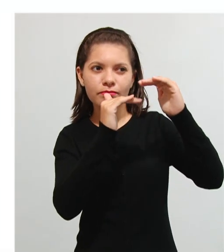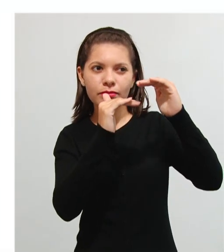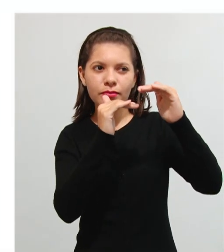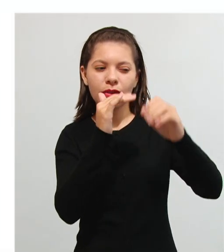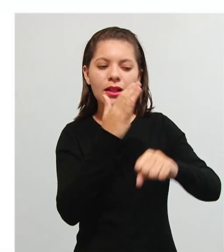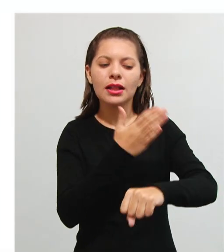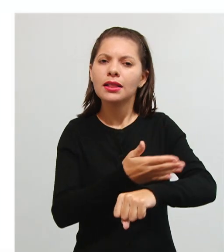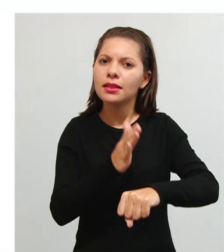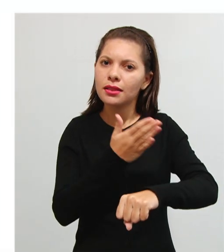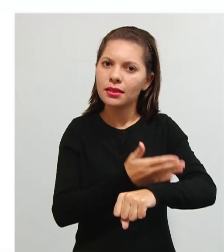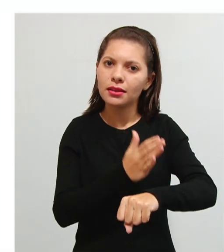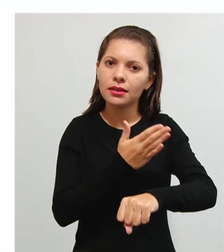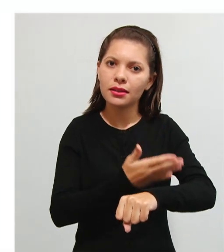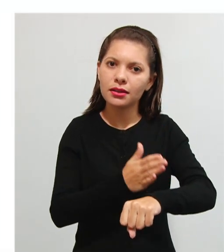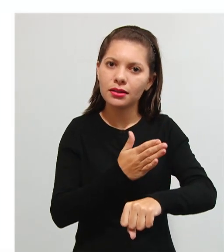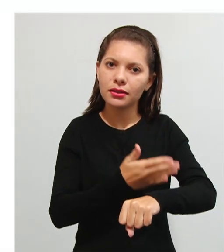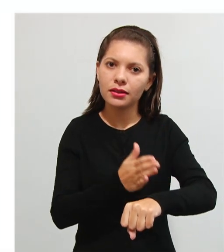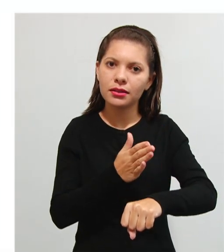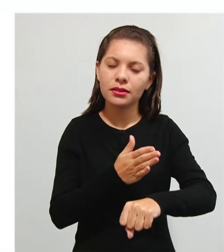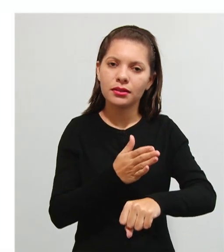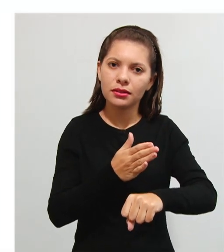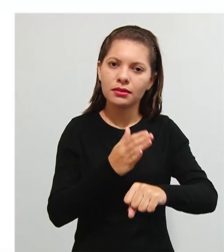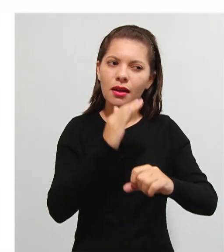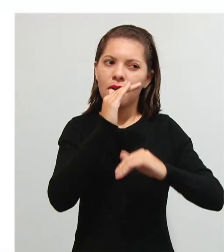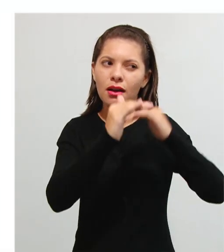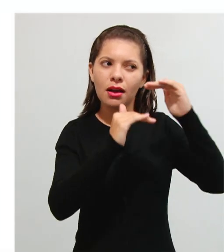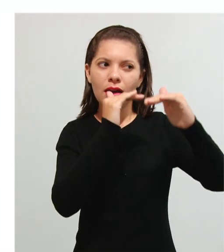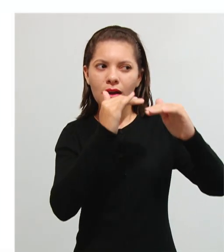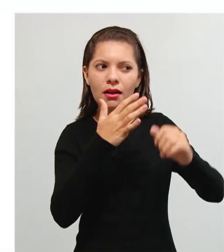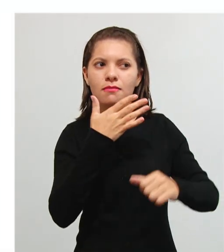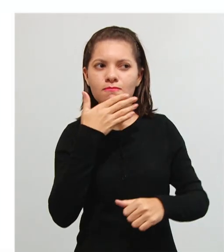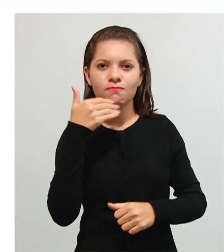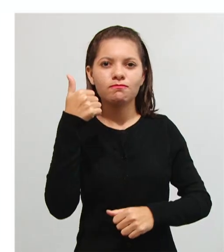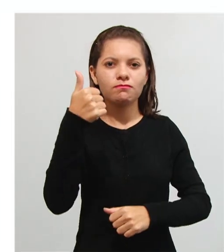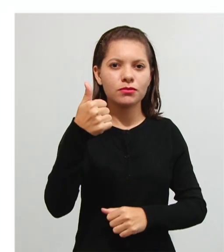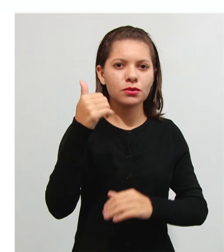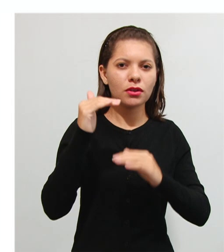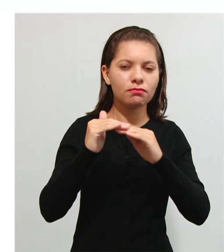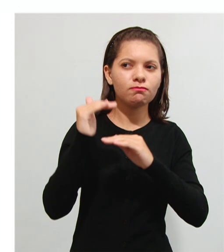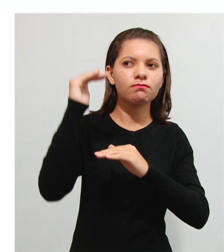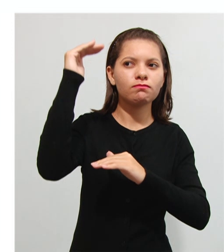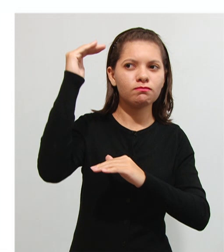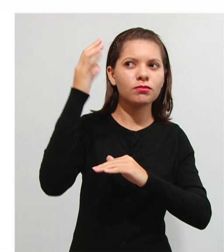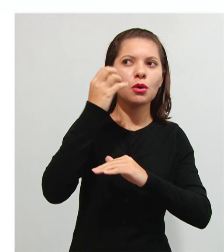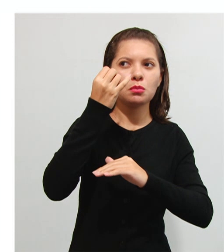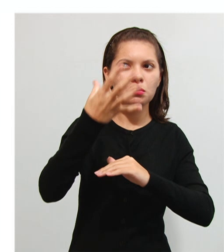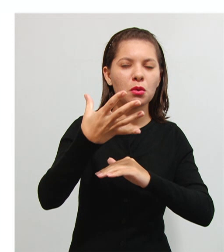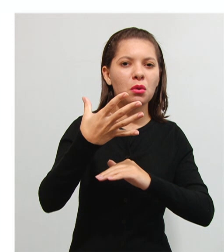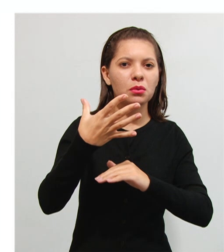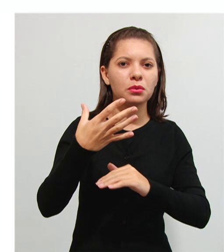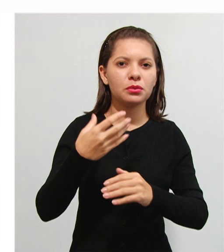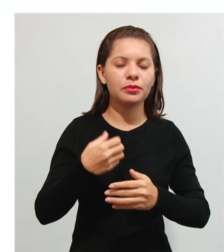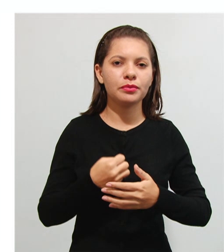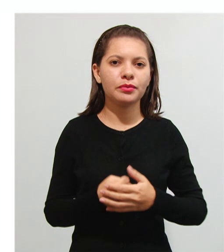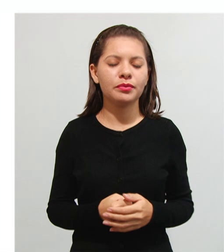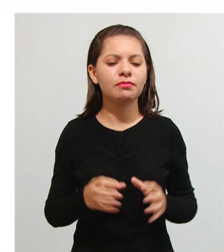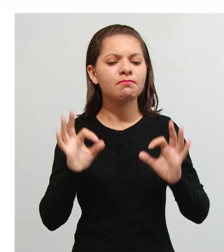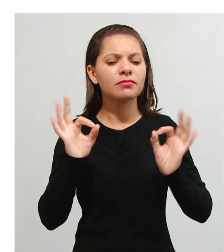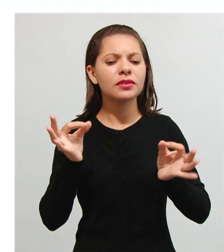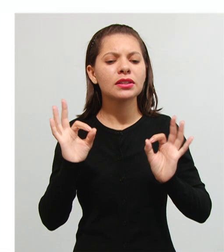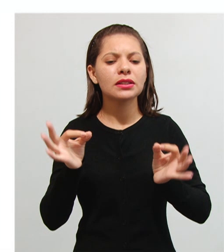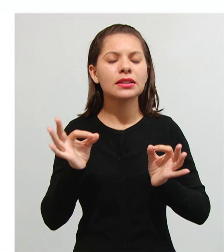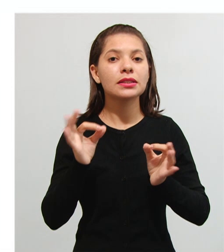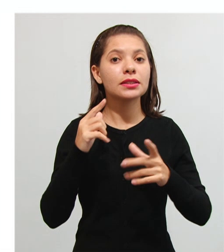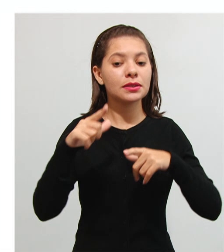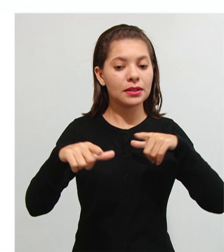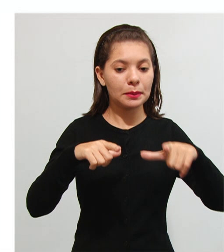treinamento que vivem promover o crescimento da pessoa na carreira a fim de que ela consiga ter mais adequação na